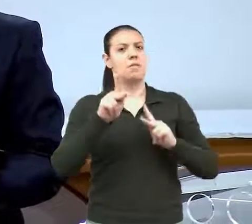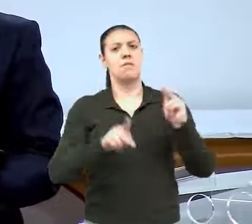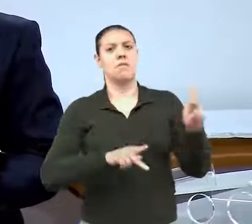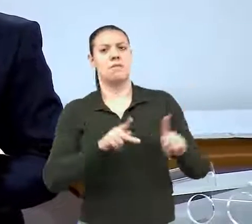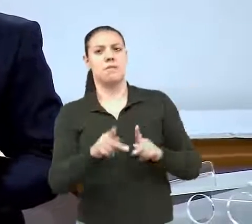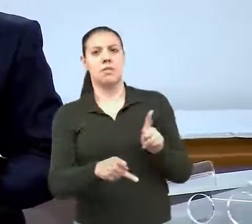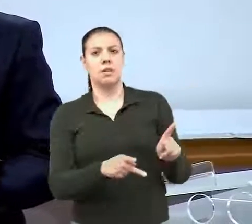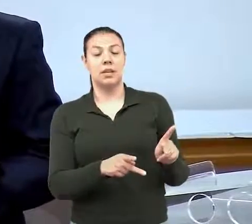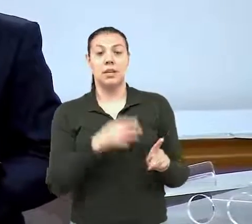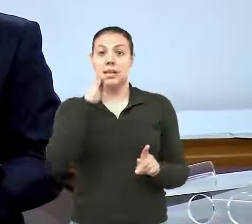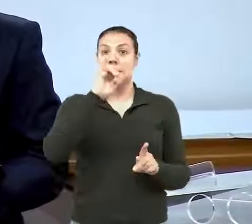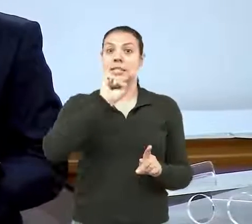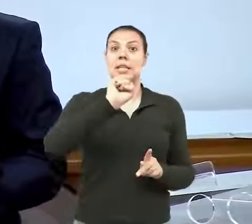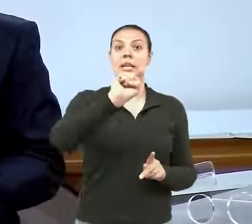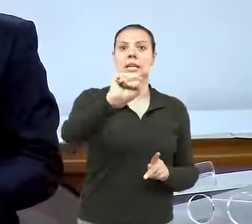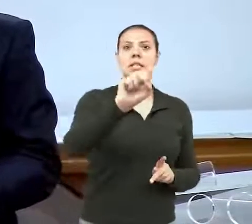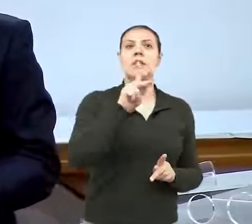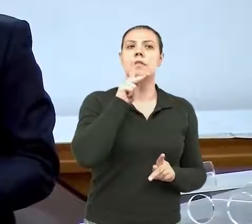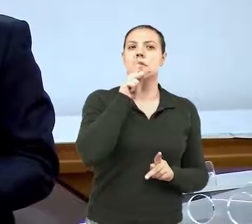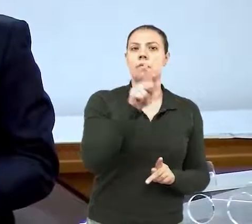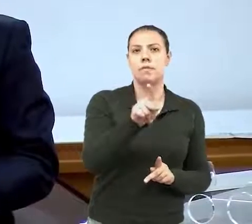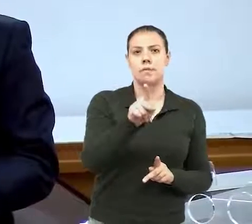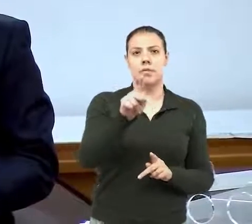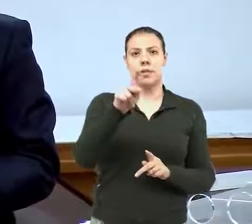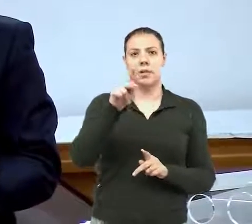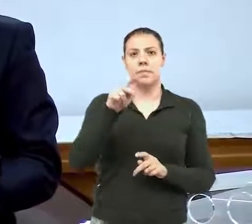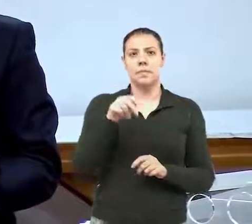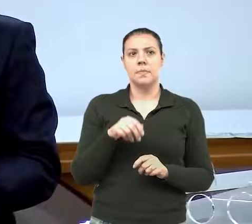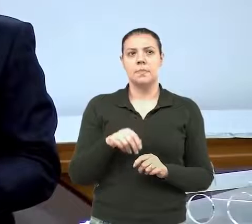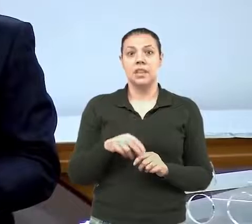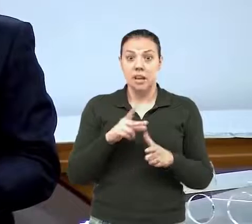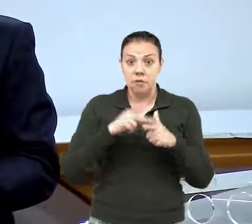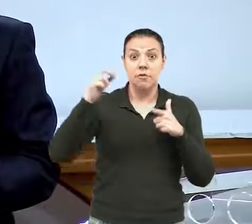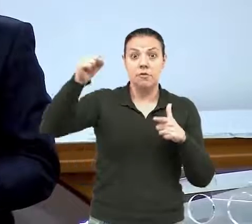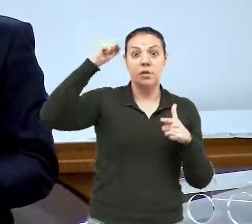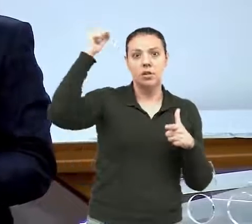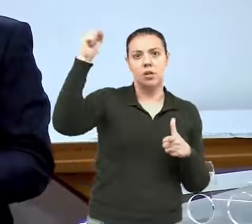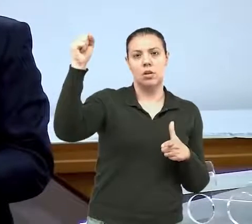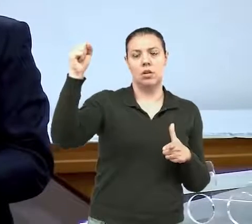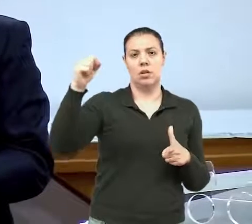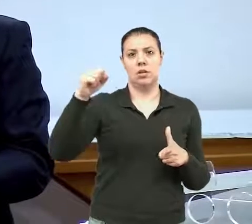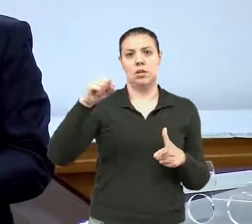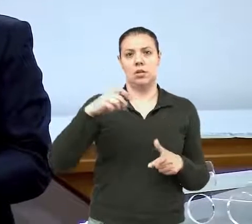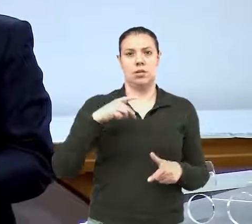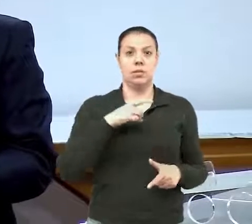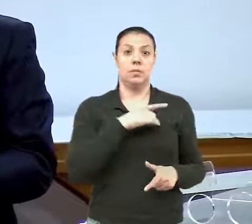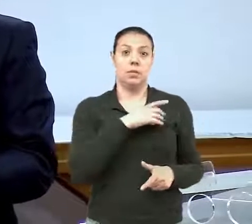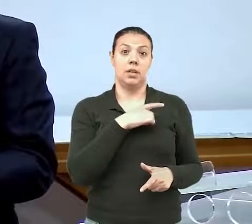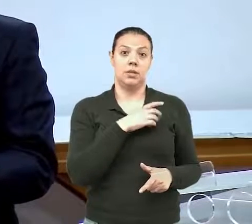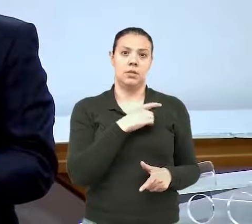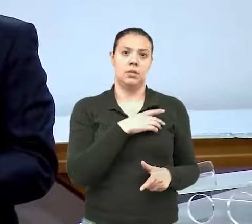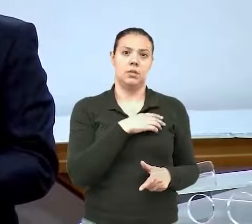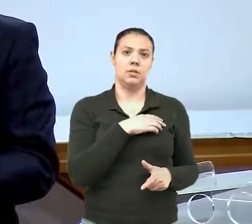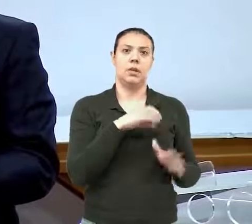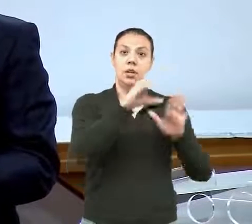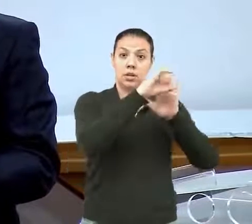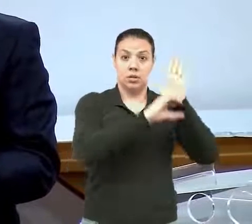e ele está trazendo consolo, trazendo vitória sobre o medo. E agora no versículo 1 do